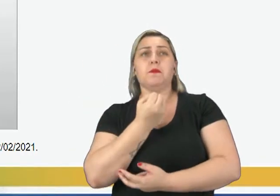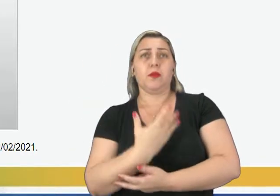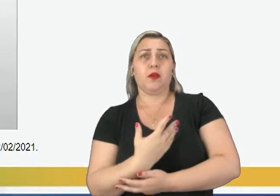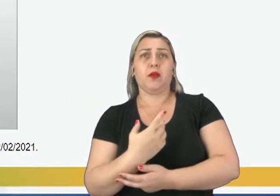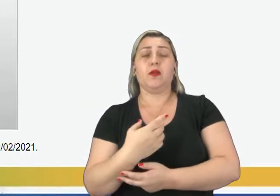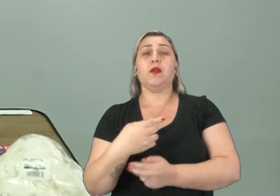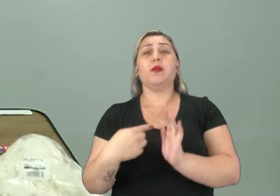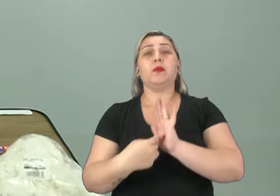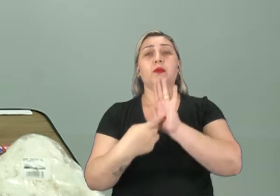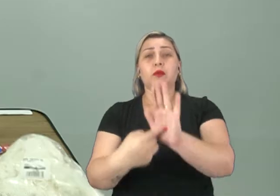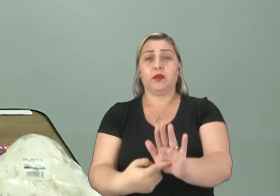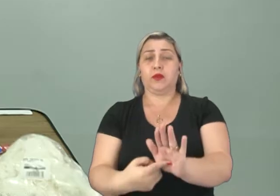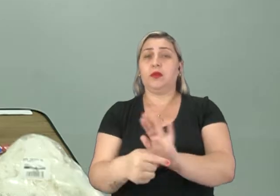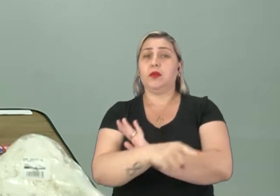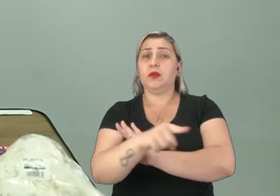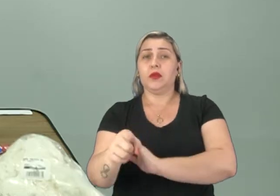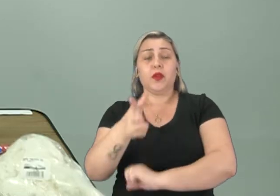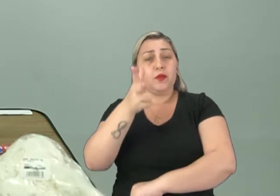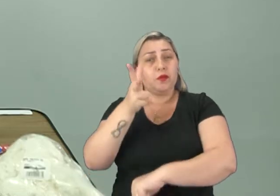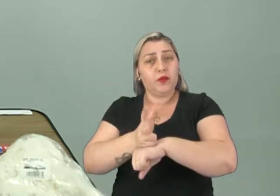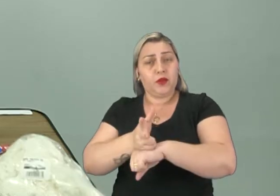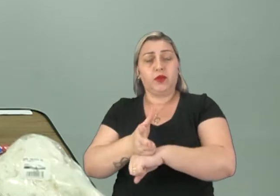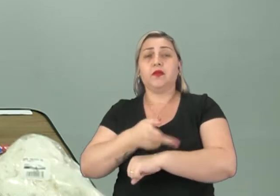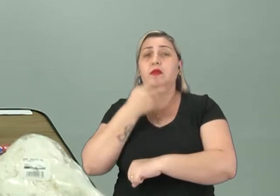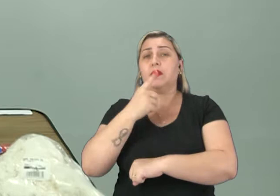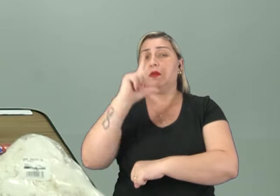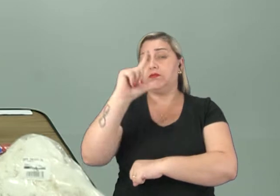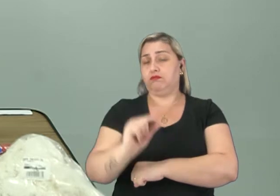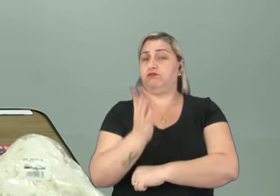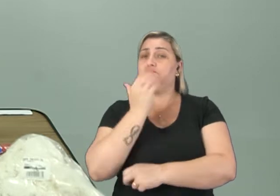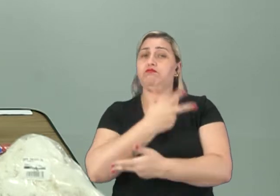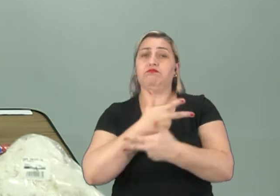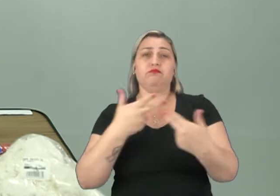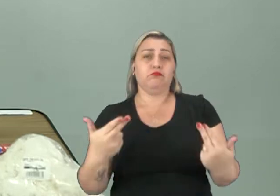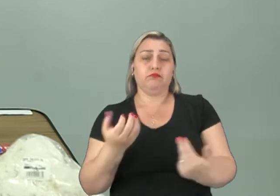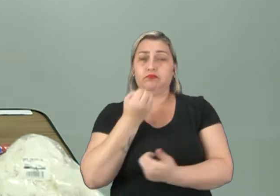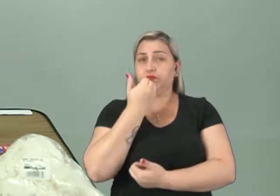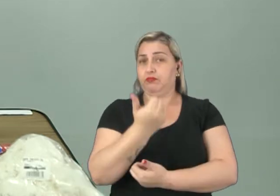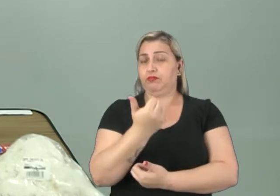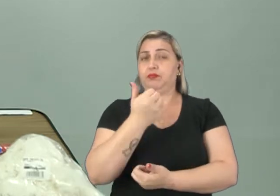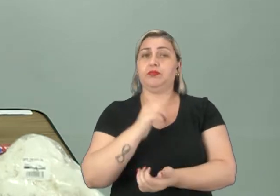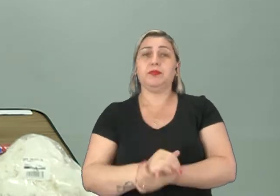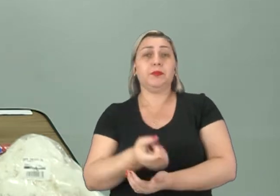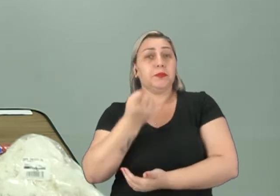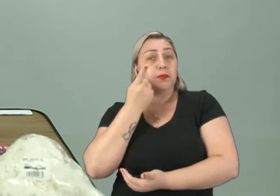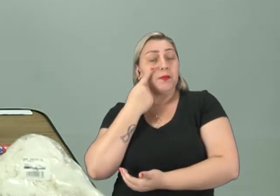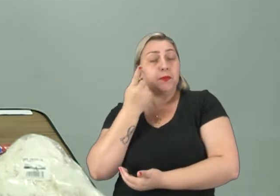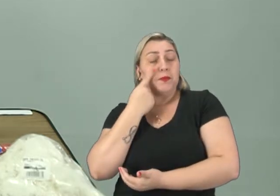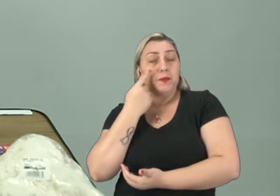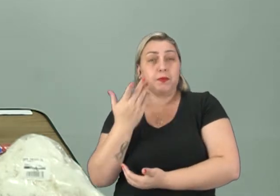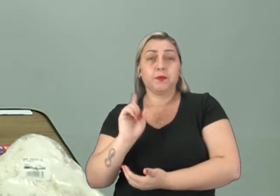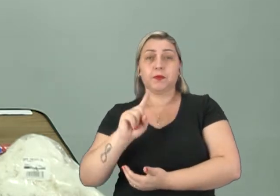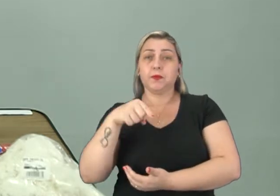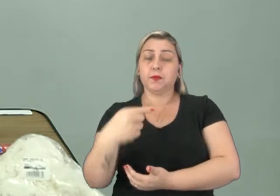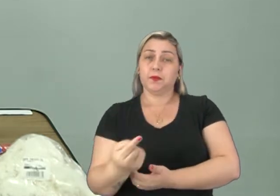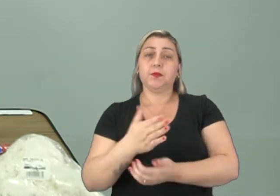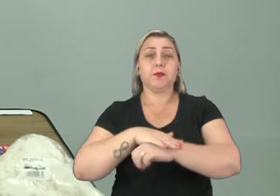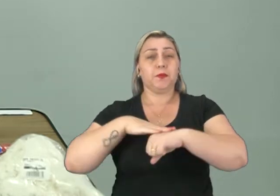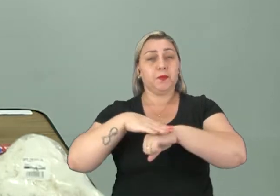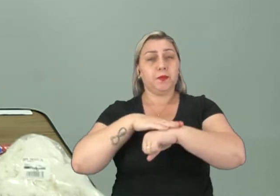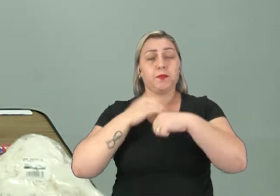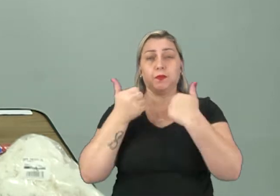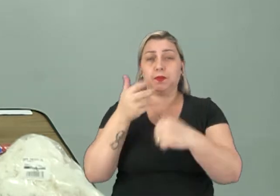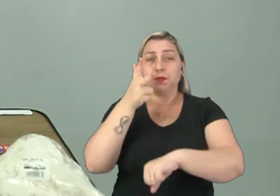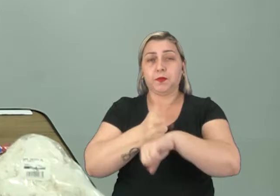Eu vou mostrar para vocês agora um vídeo que também vai falar um pouco dessa alimentação, tá bom? Observem bem direitinho, depois a gente conversa